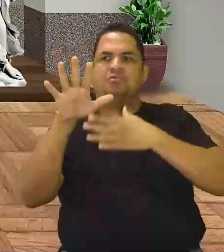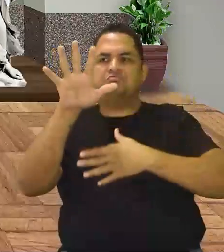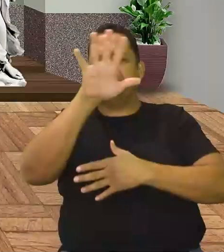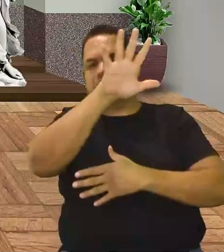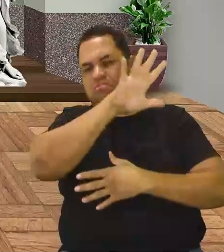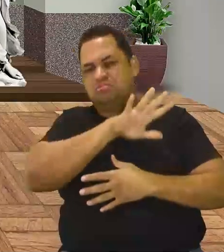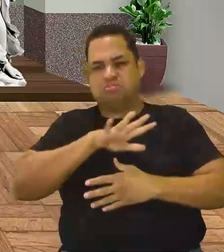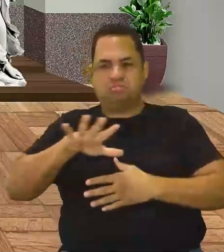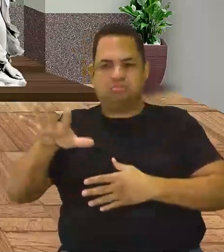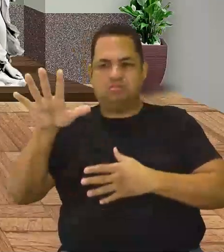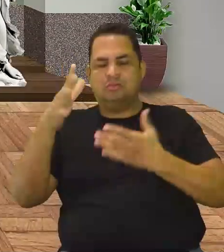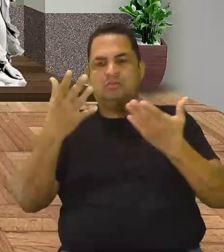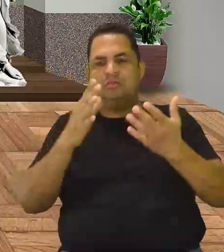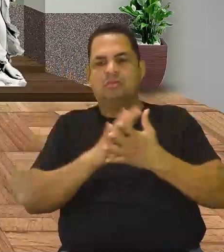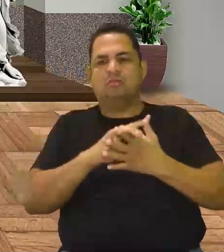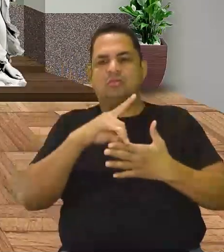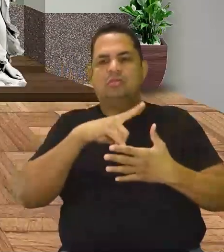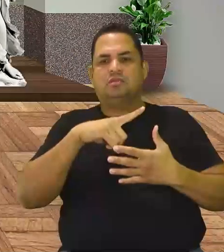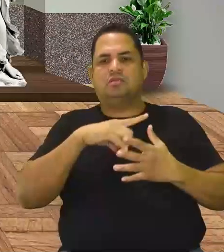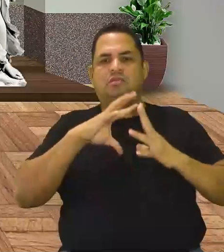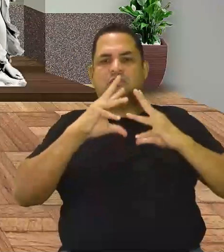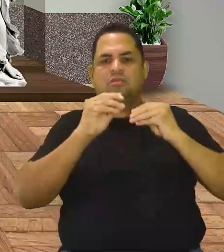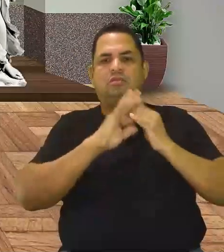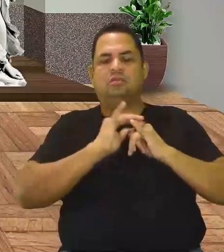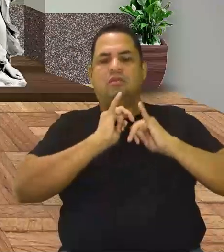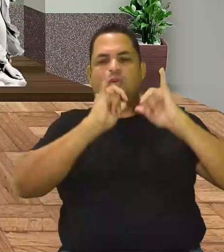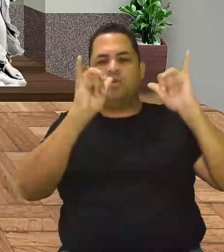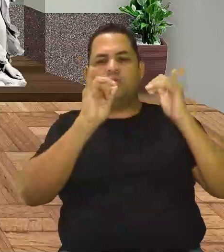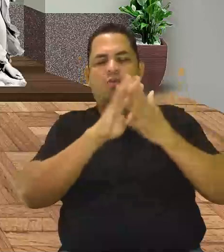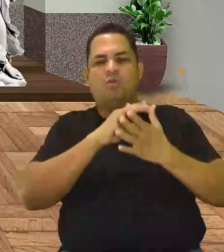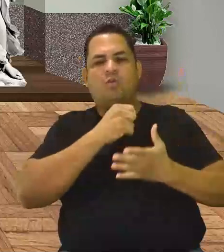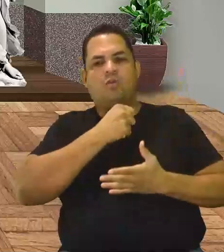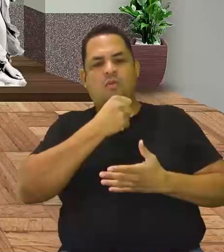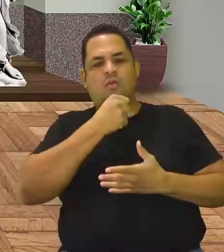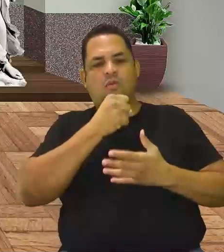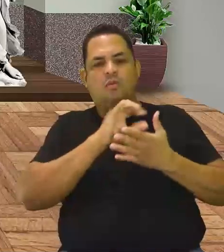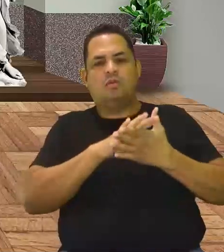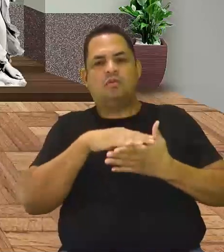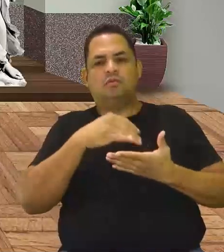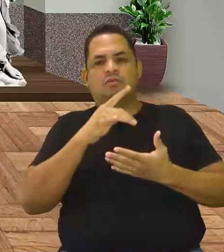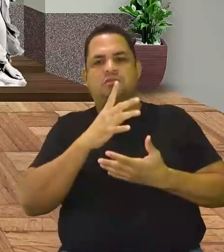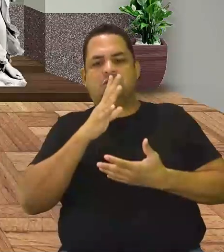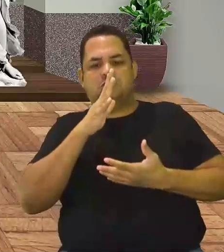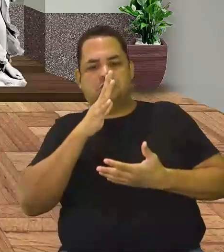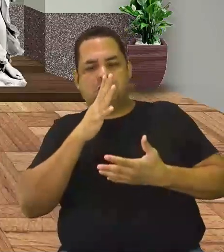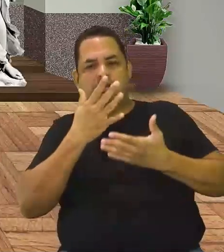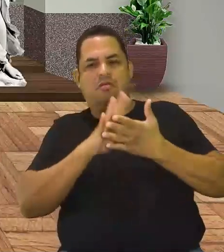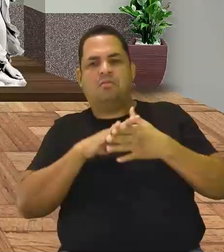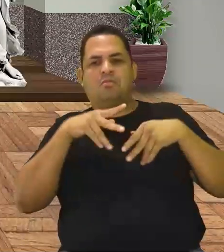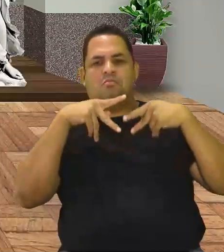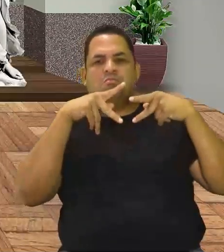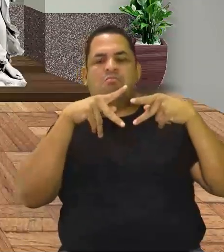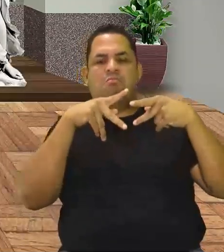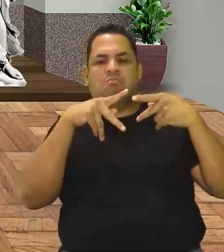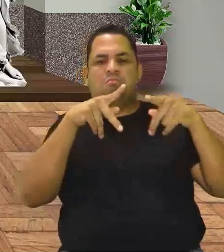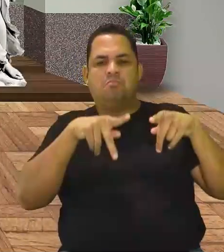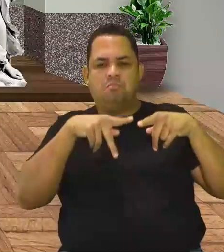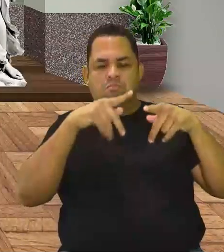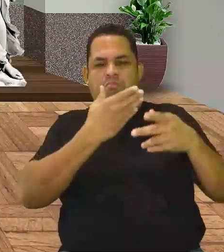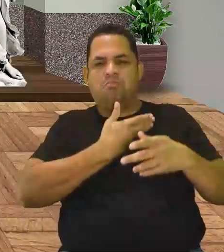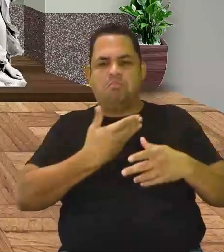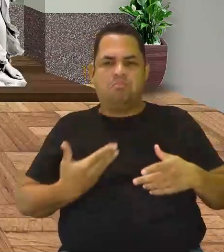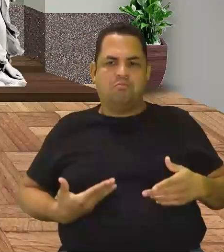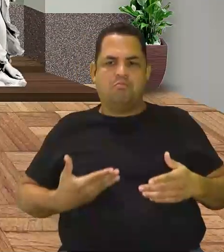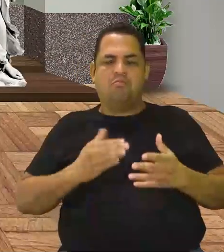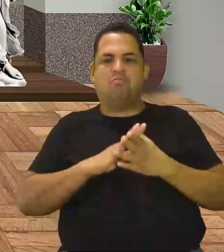na frente. Então tinha toda uma propaganda de exaltar Getúlio Vargas. Era um governo populista